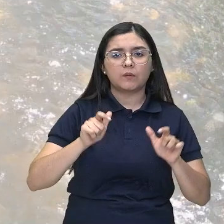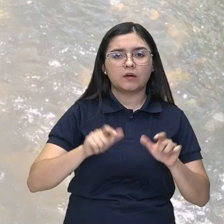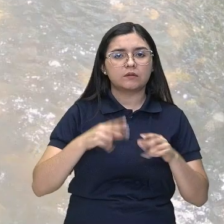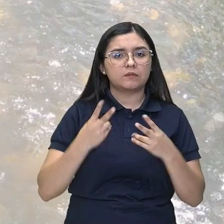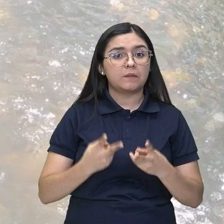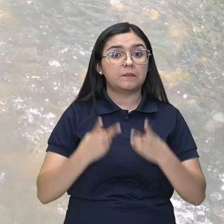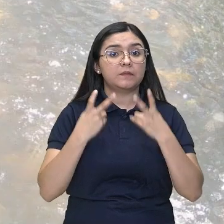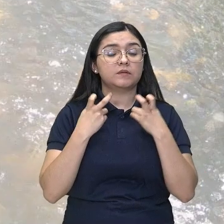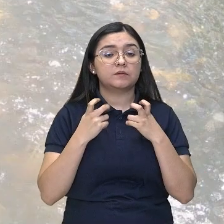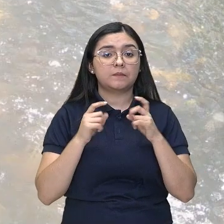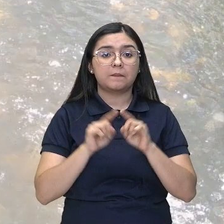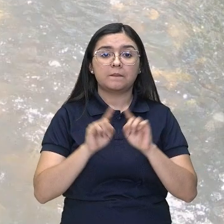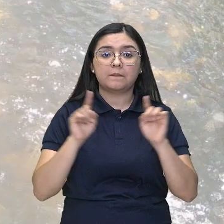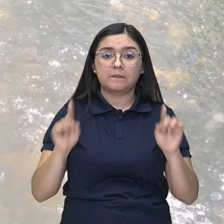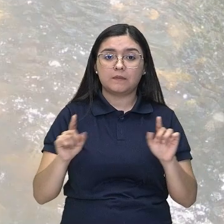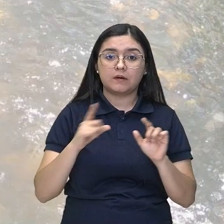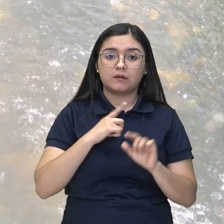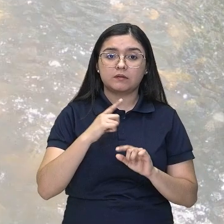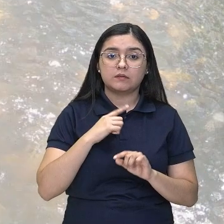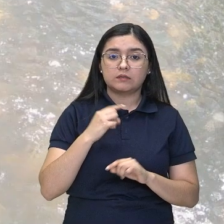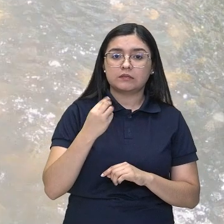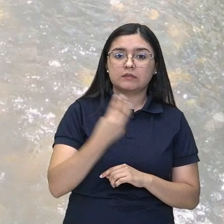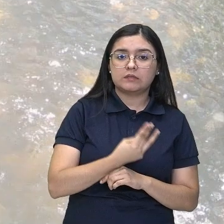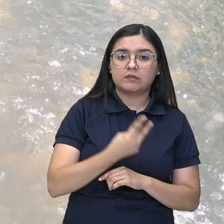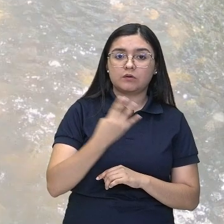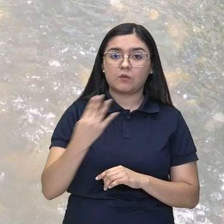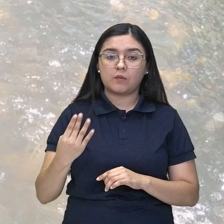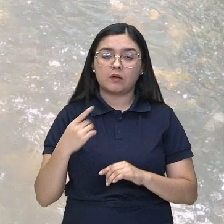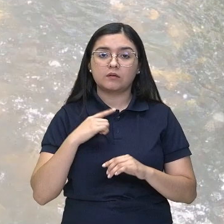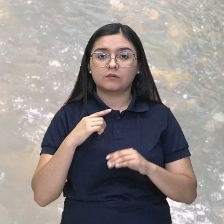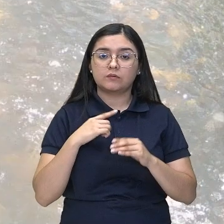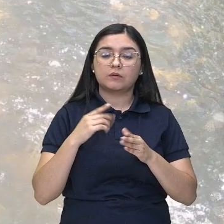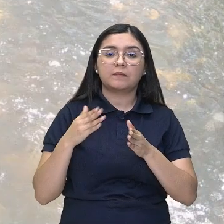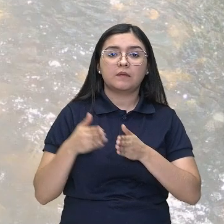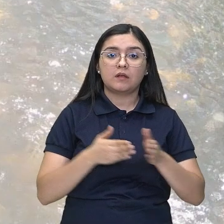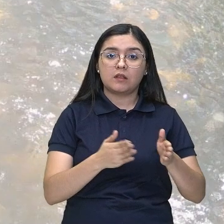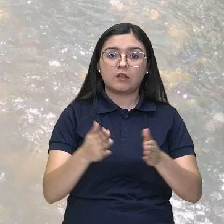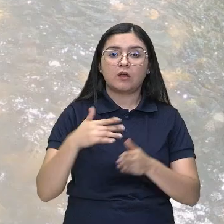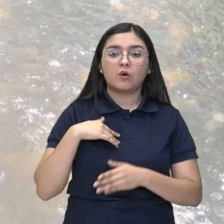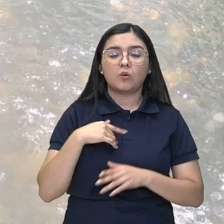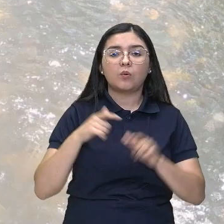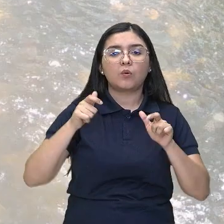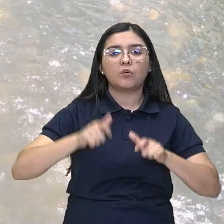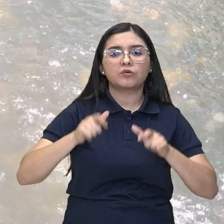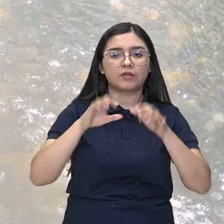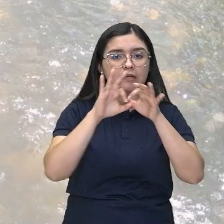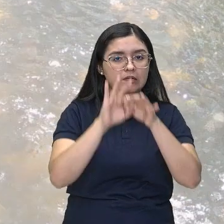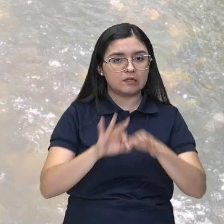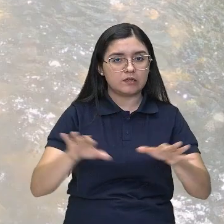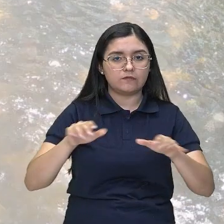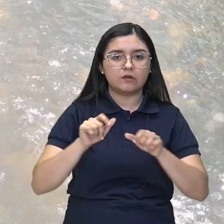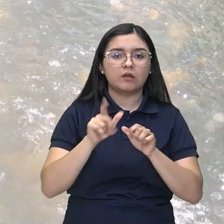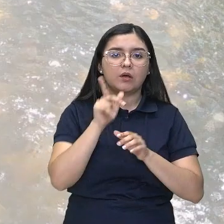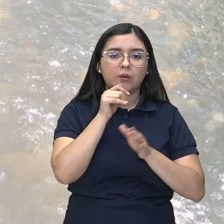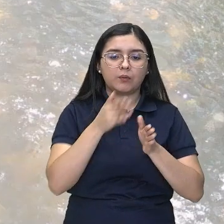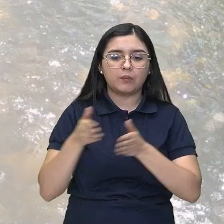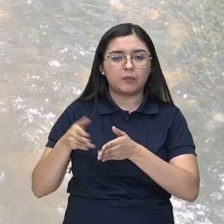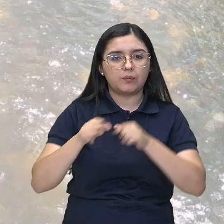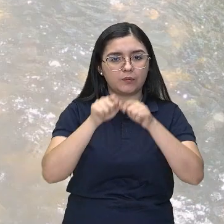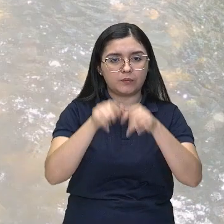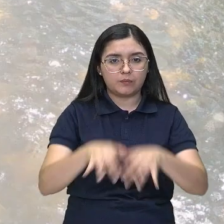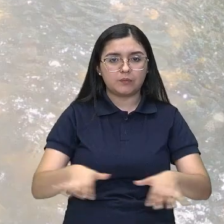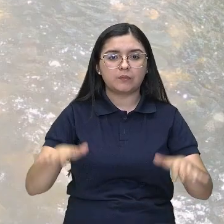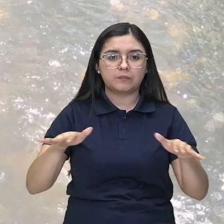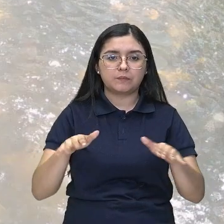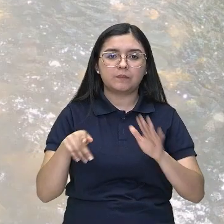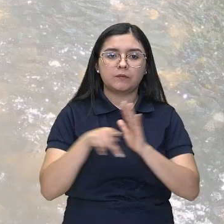visto. Sim, 3 ou 4 léguas acima de sua foz, onde é livre ainda, como filho indômito desta